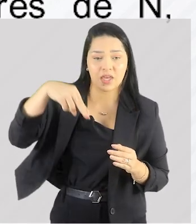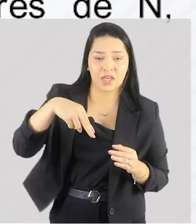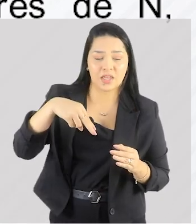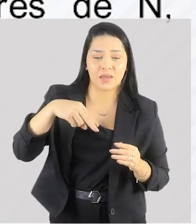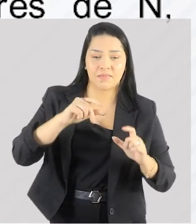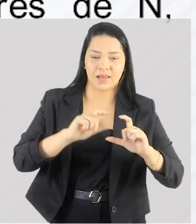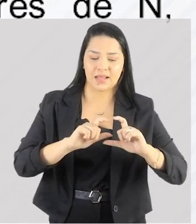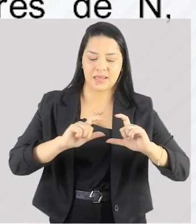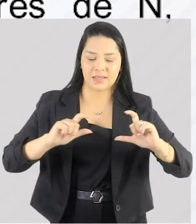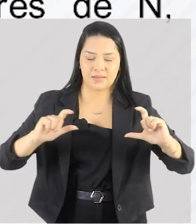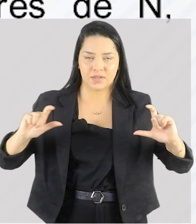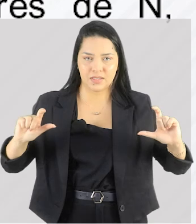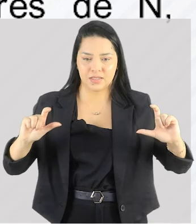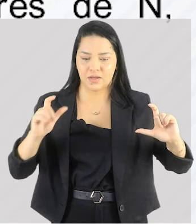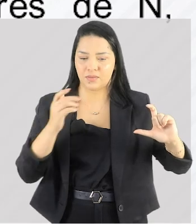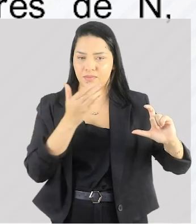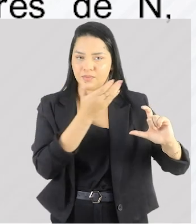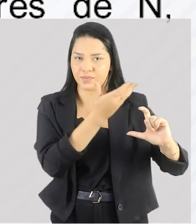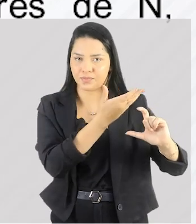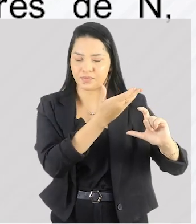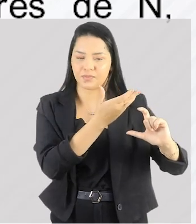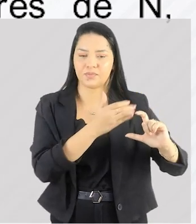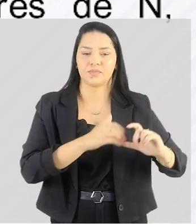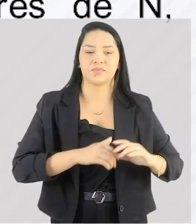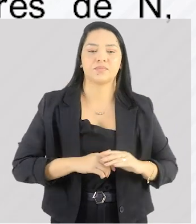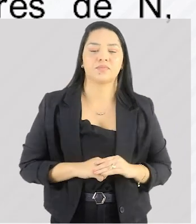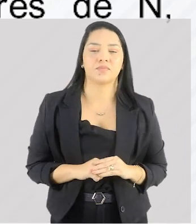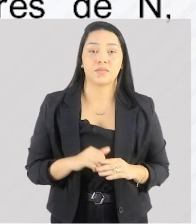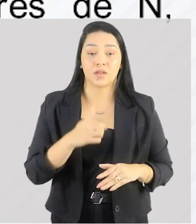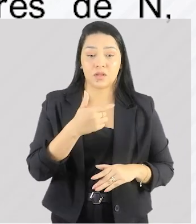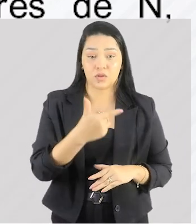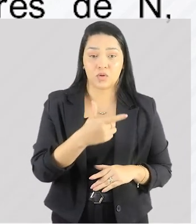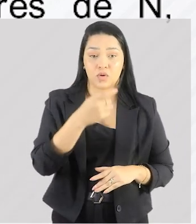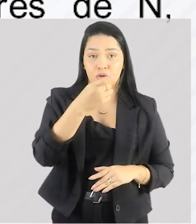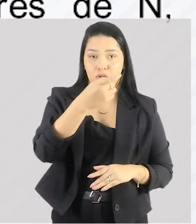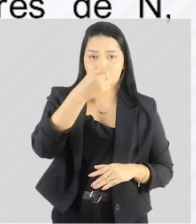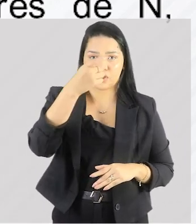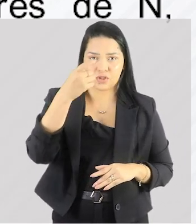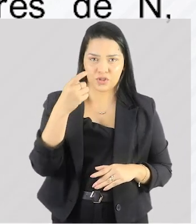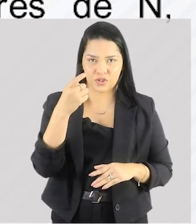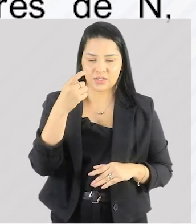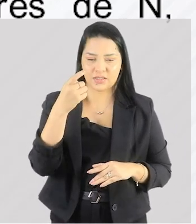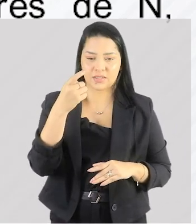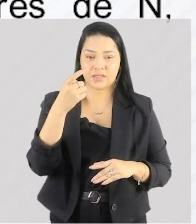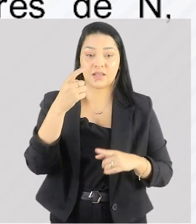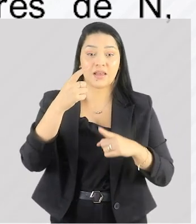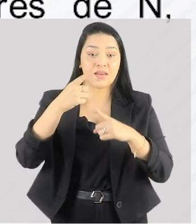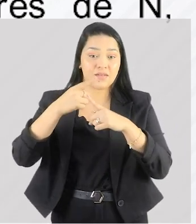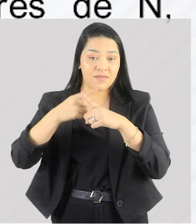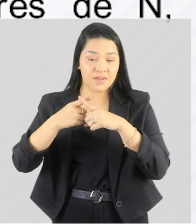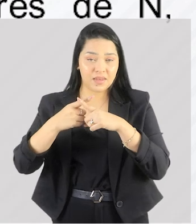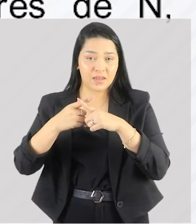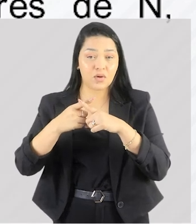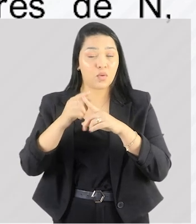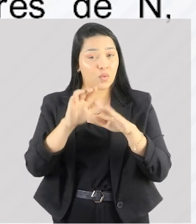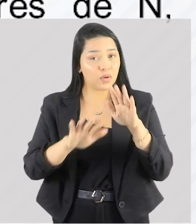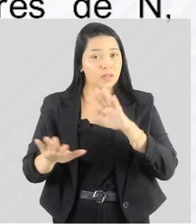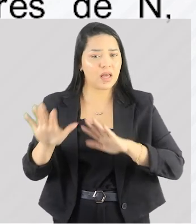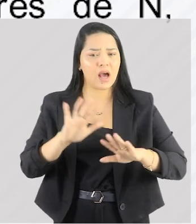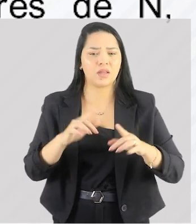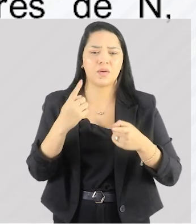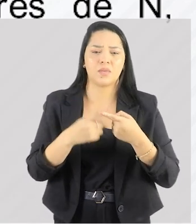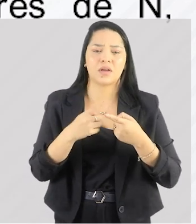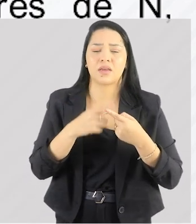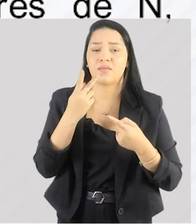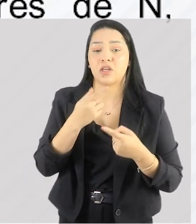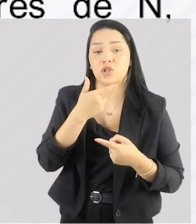número n é dado pela expressão 2 elevado a x. Cuidado que tem gente que